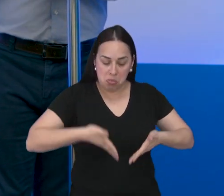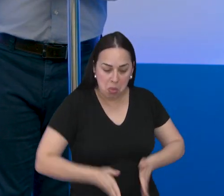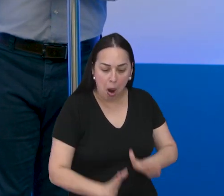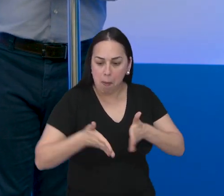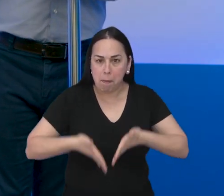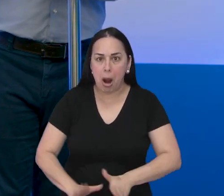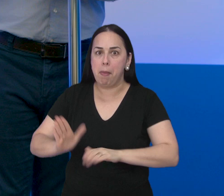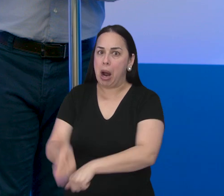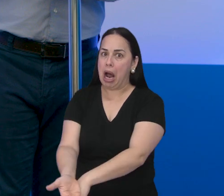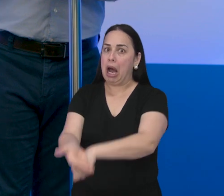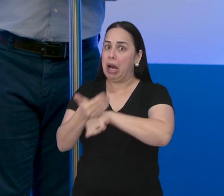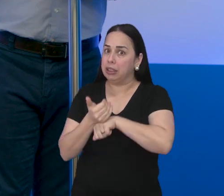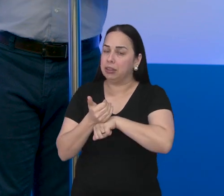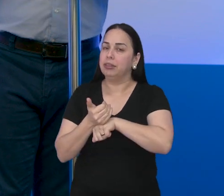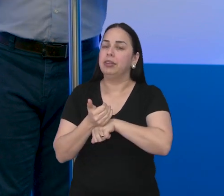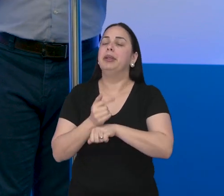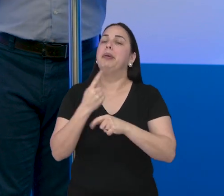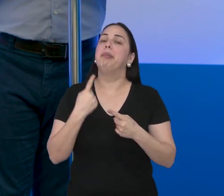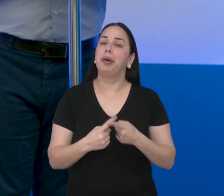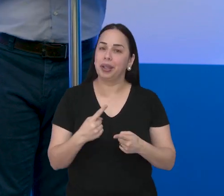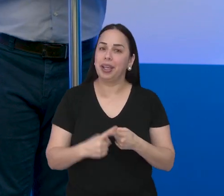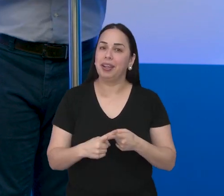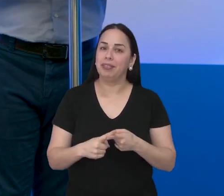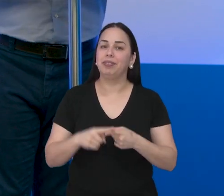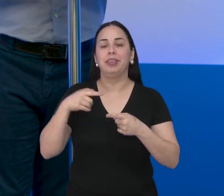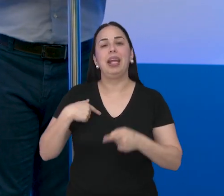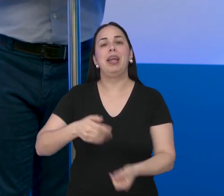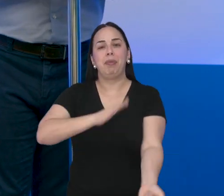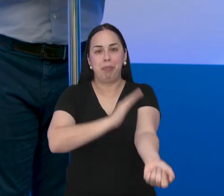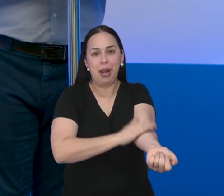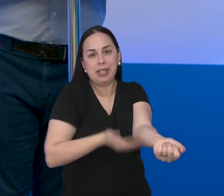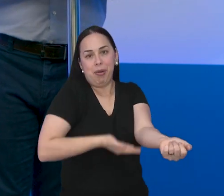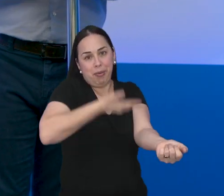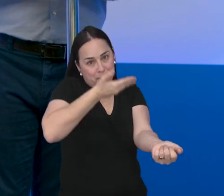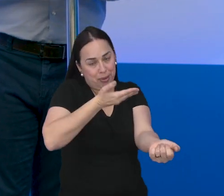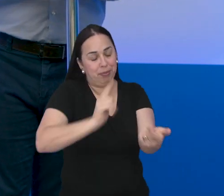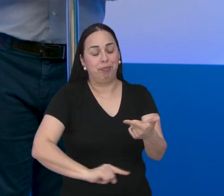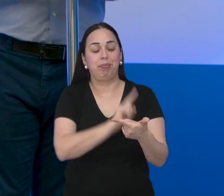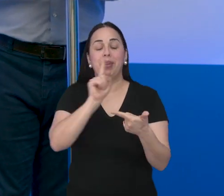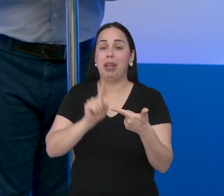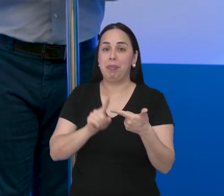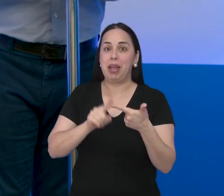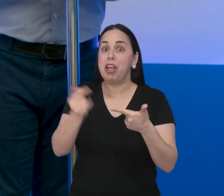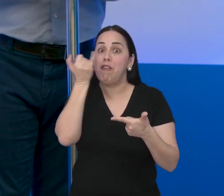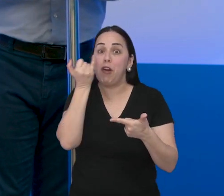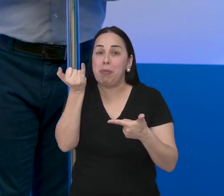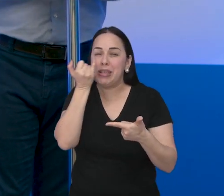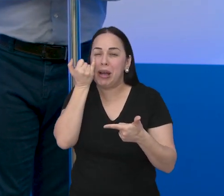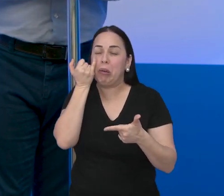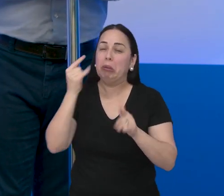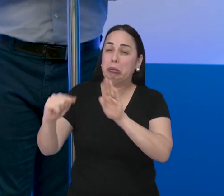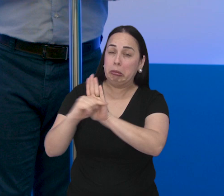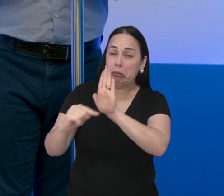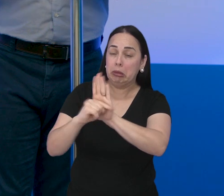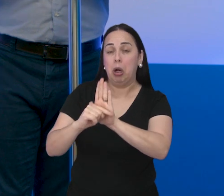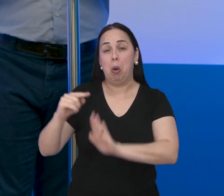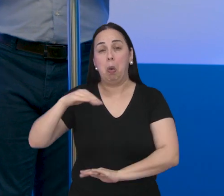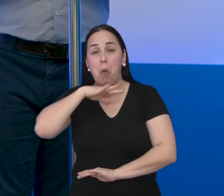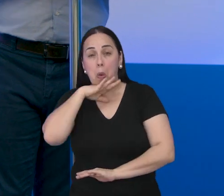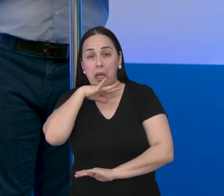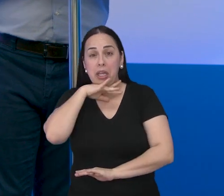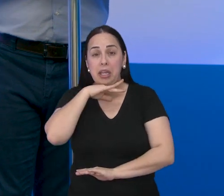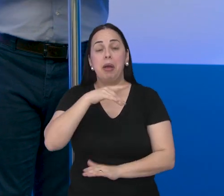nascimentos prematuros no mundo e um dos motivos está na pré-eclâmpsia. Ainda iremos repercutir um dado nada positivo